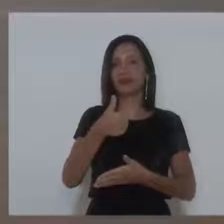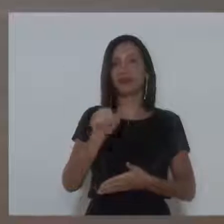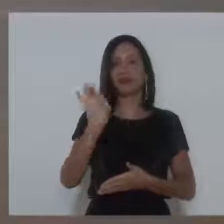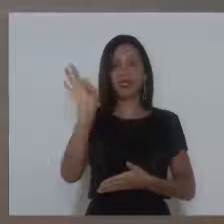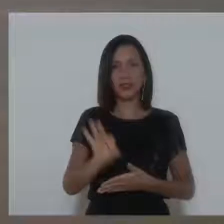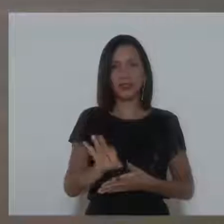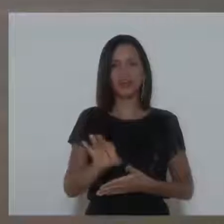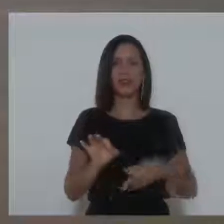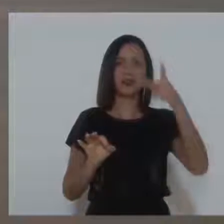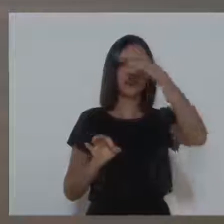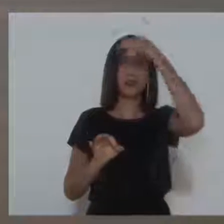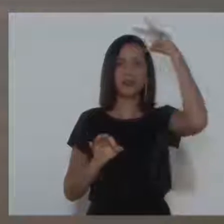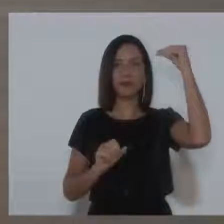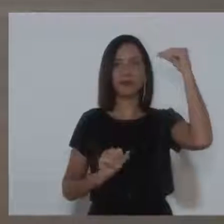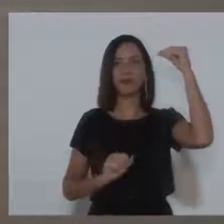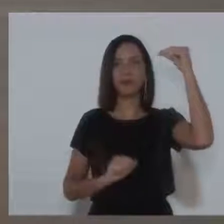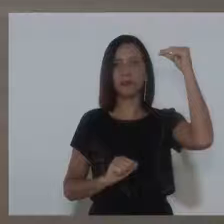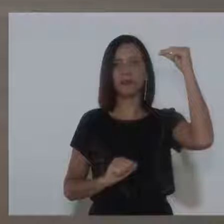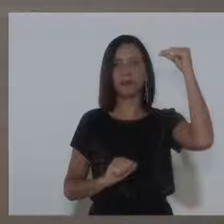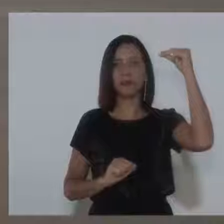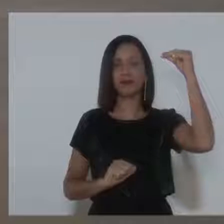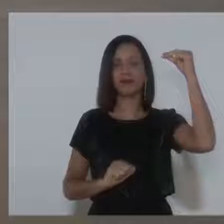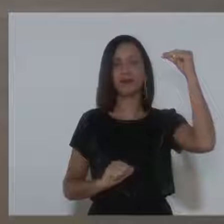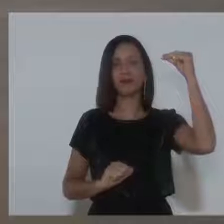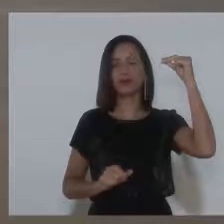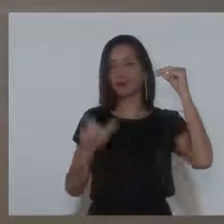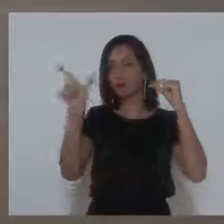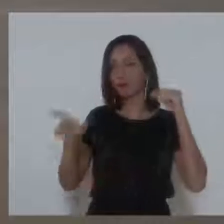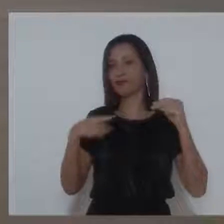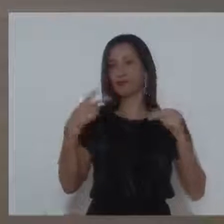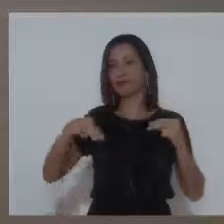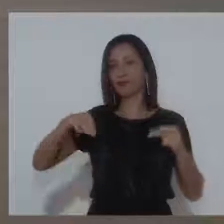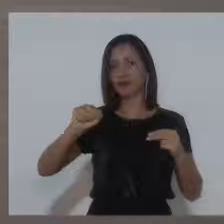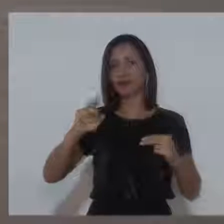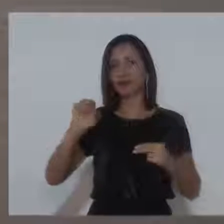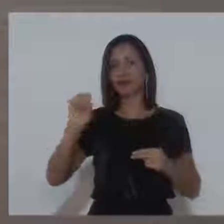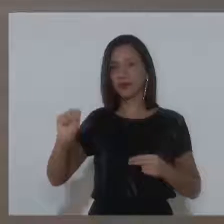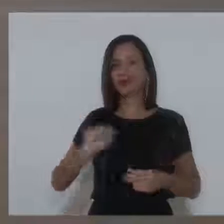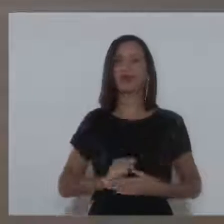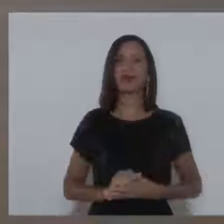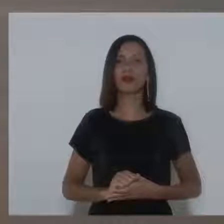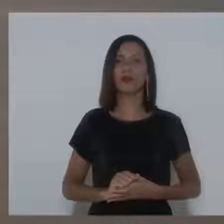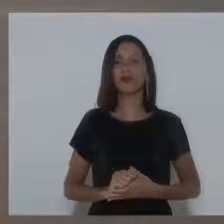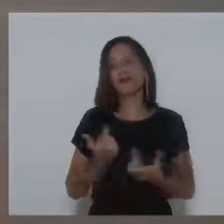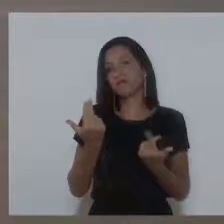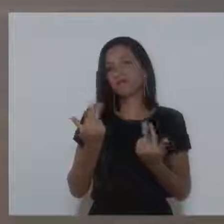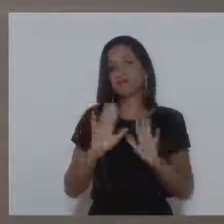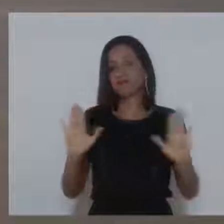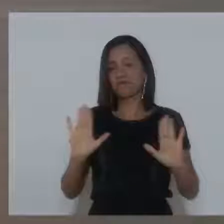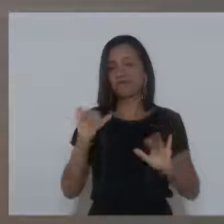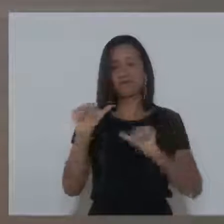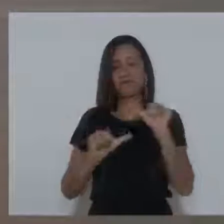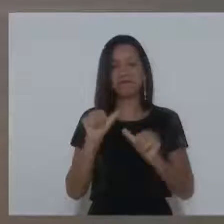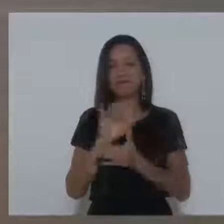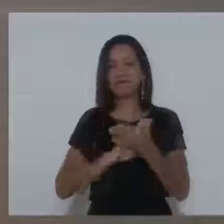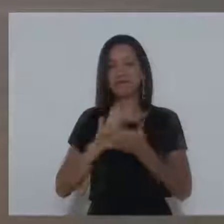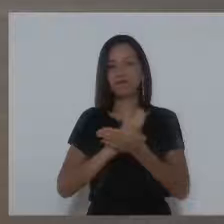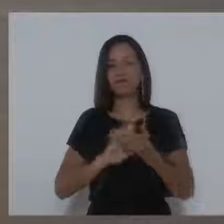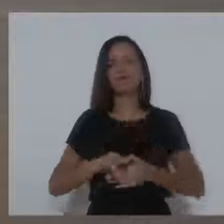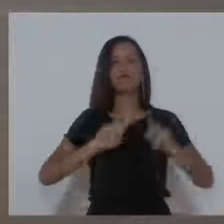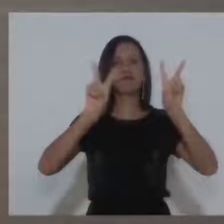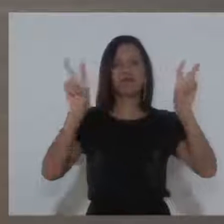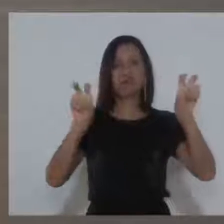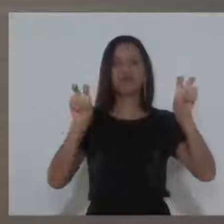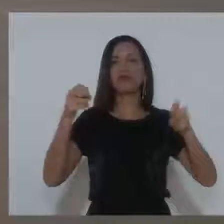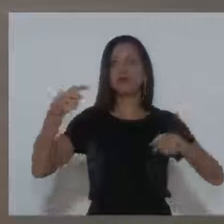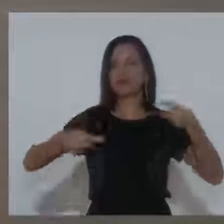e o executivo, nos ouvindo, o Marcos Ferraz, deixou, então, como antigamente. Então, não mexeu nisso daí, foi um tema muito polêmico aqui